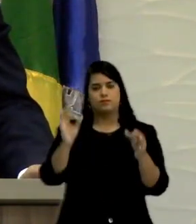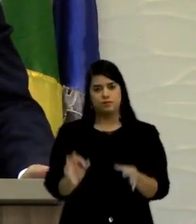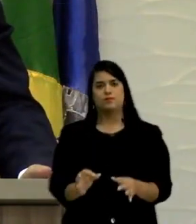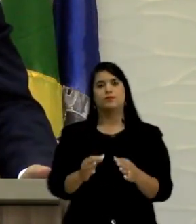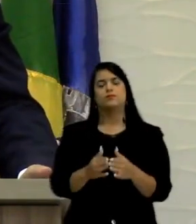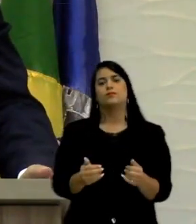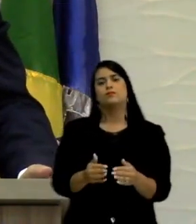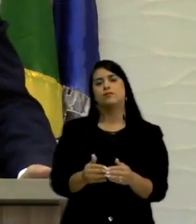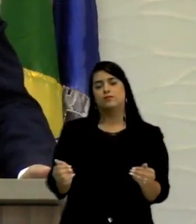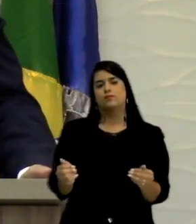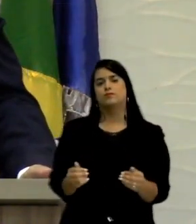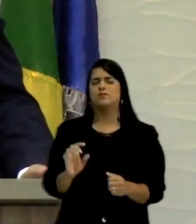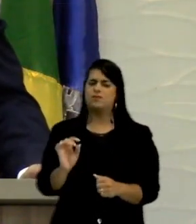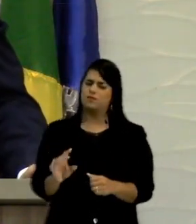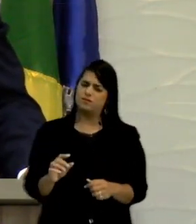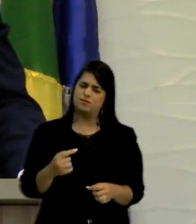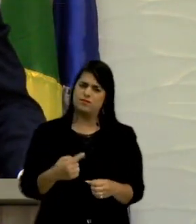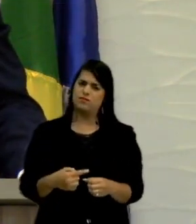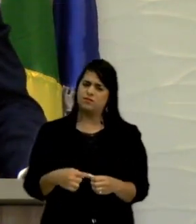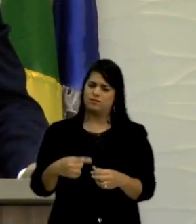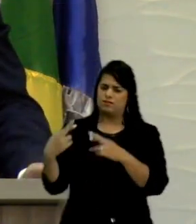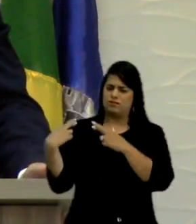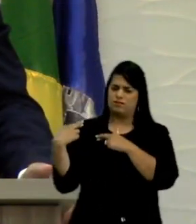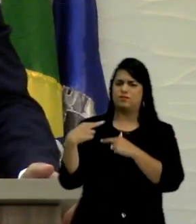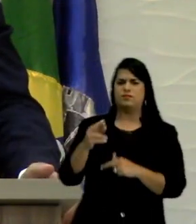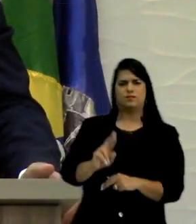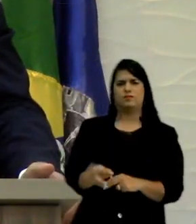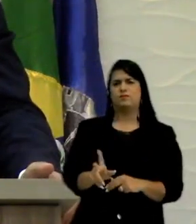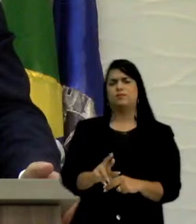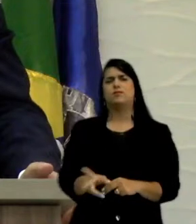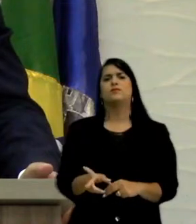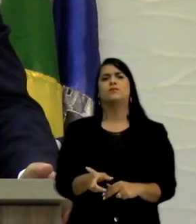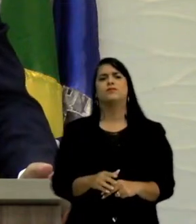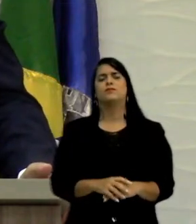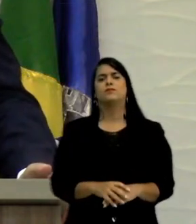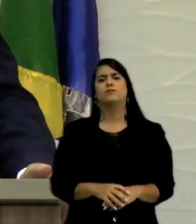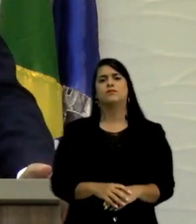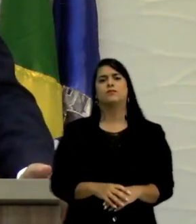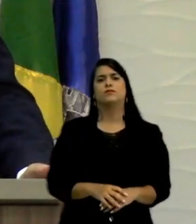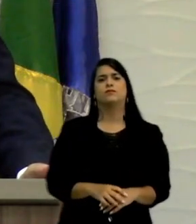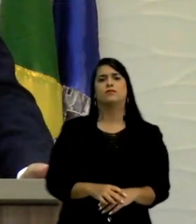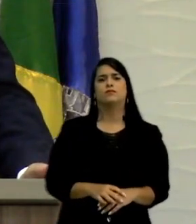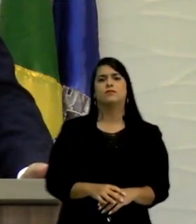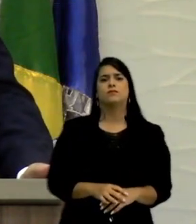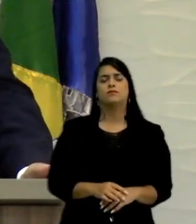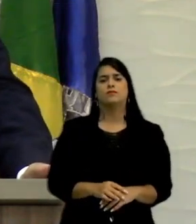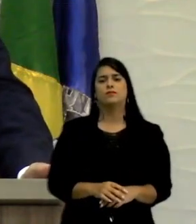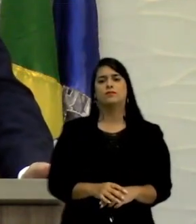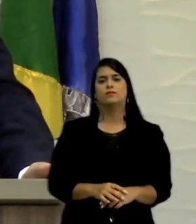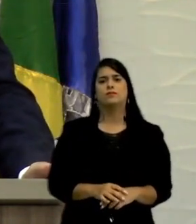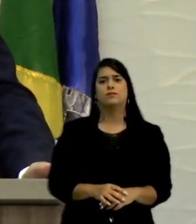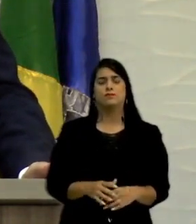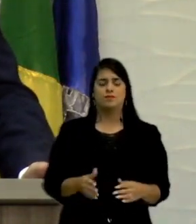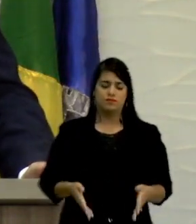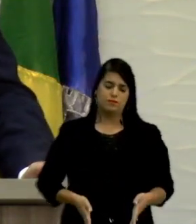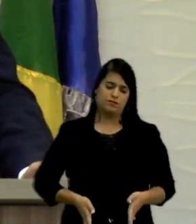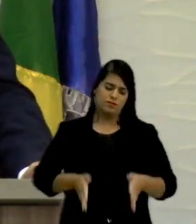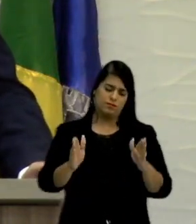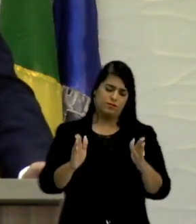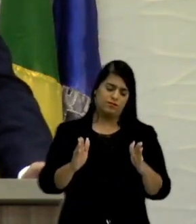pede. Não é só o município que tem a obrigação de fazer aquela estrada. Por coincidência, não é uma estrada,